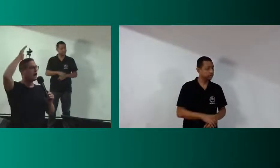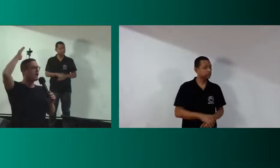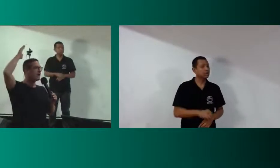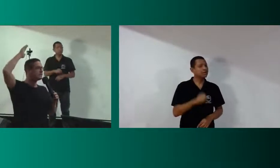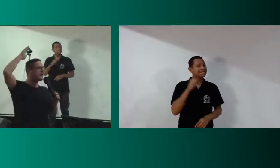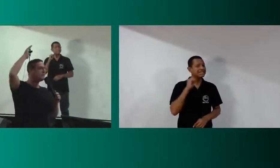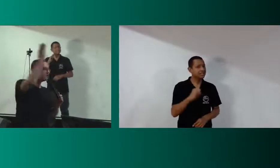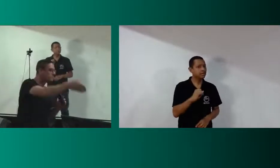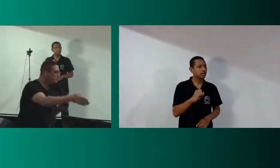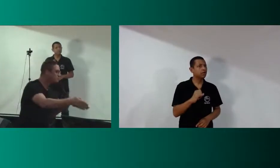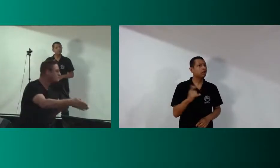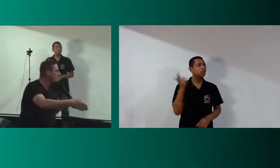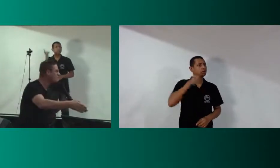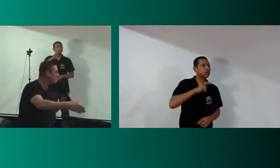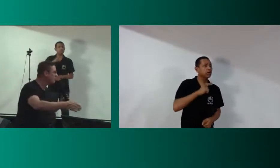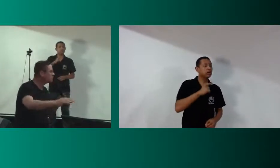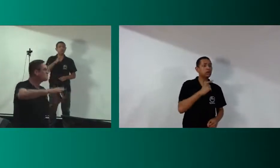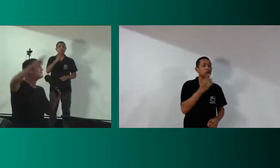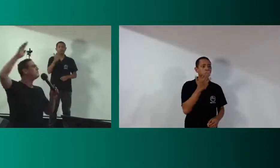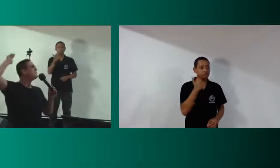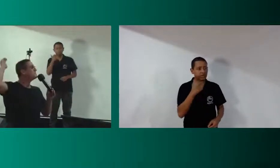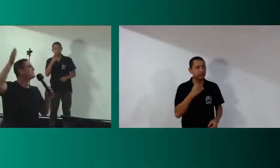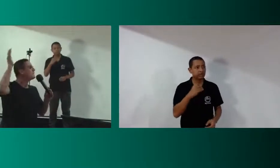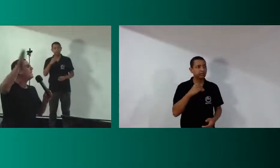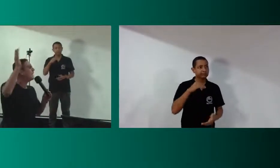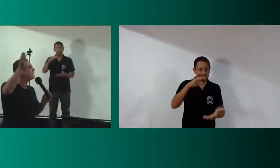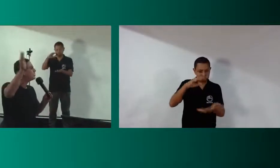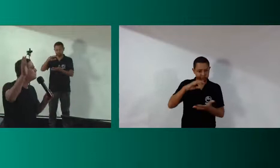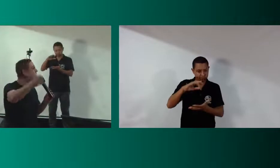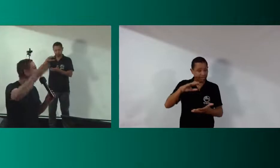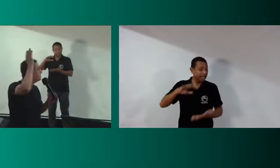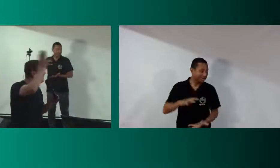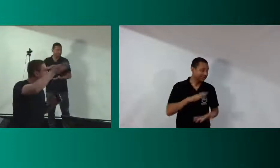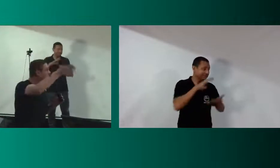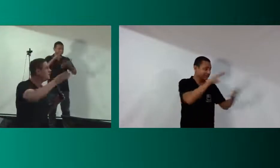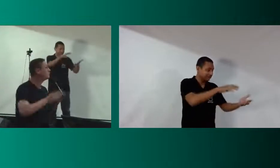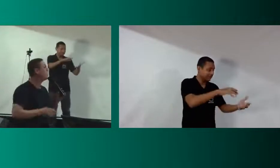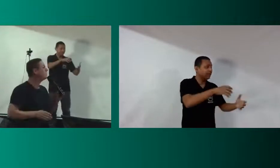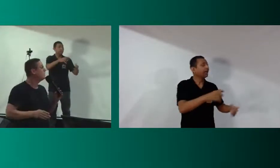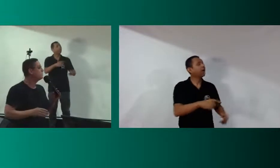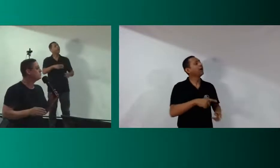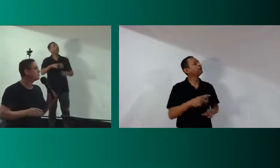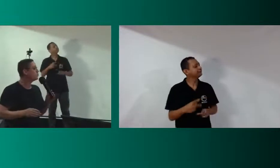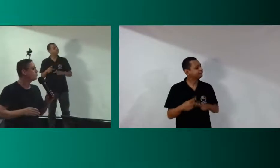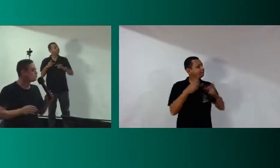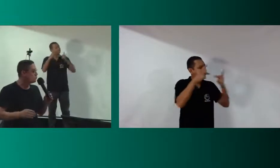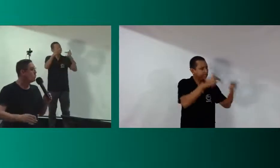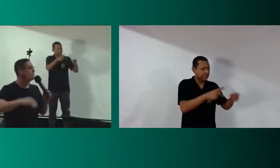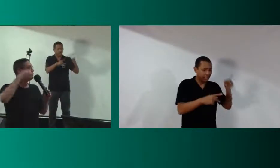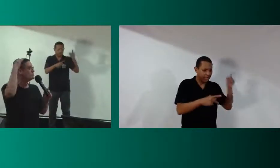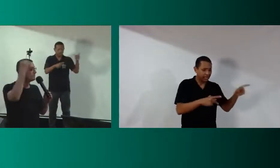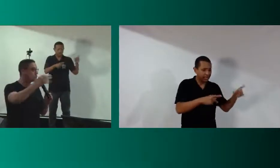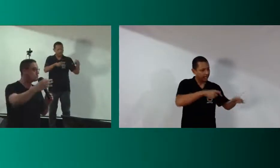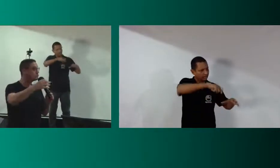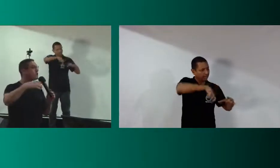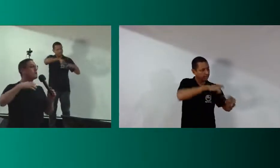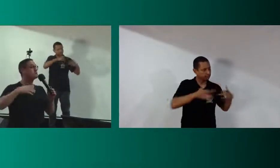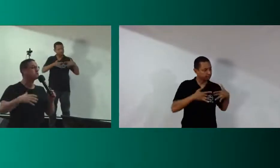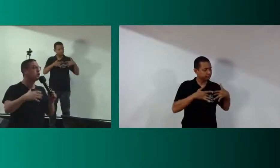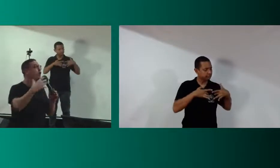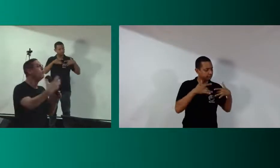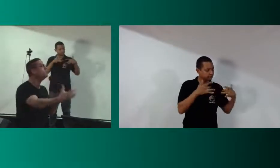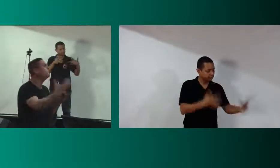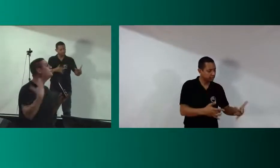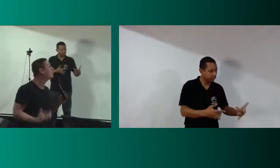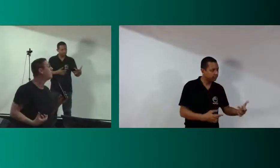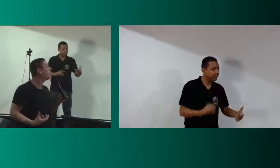conseguir arrecadar alimento para as cozinhas e fazer uma visita lá na cozinha aí lá no território no Jangurussu uma visita institucional